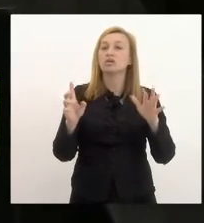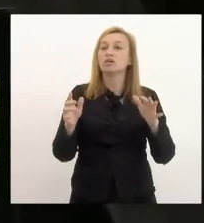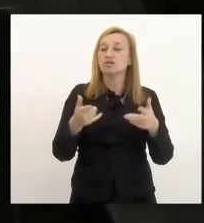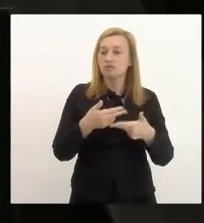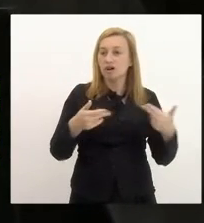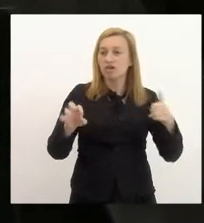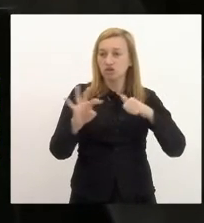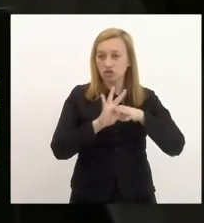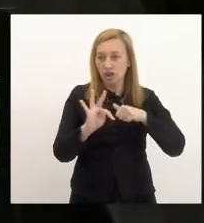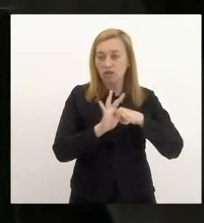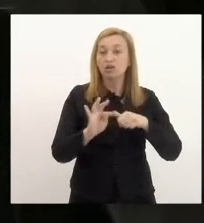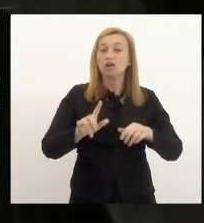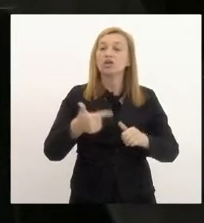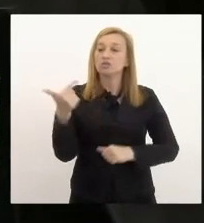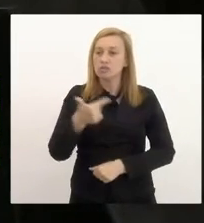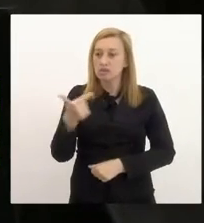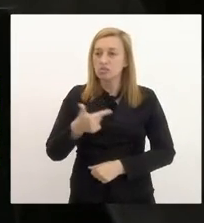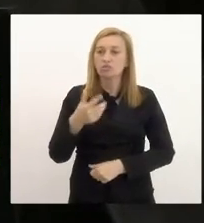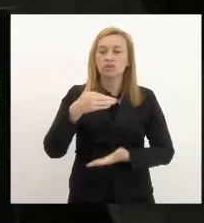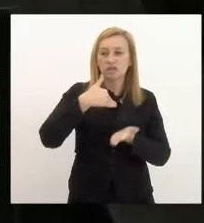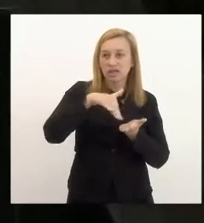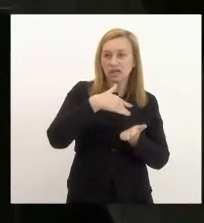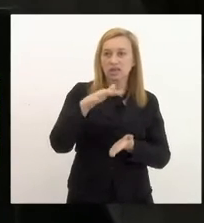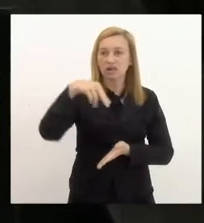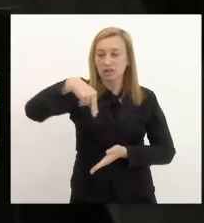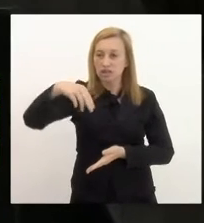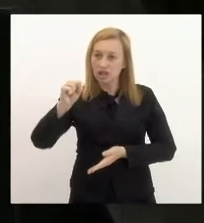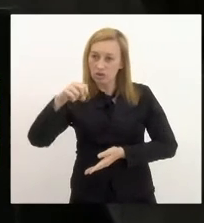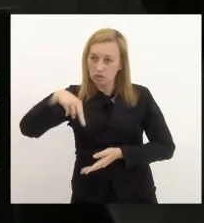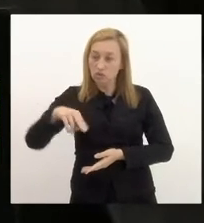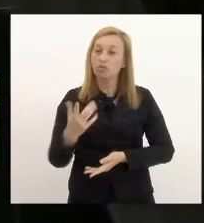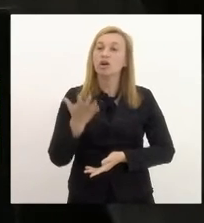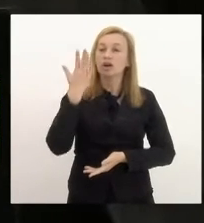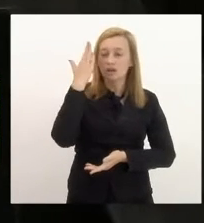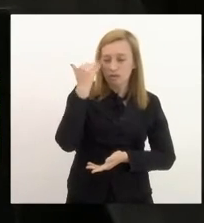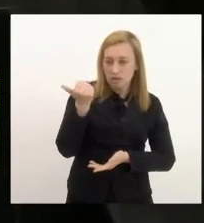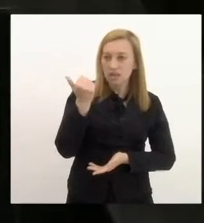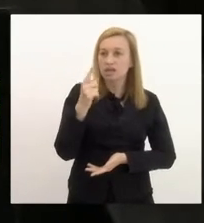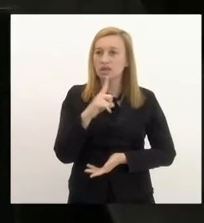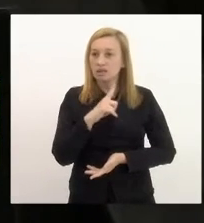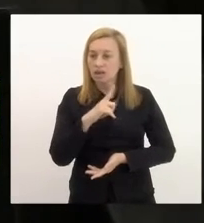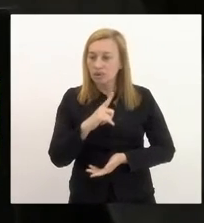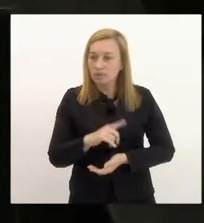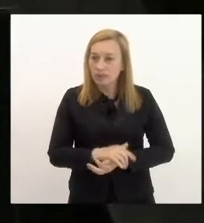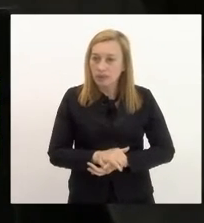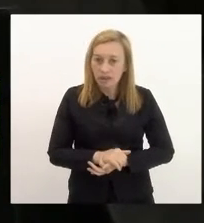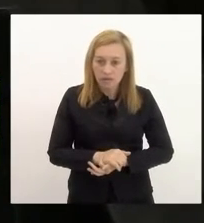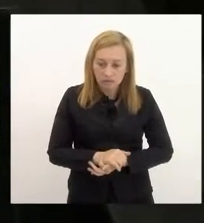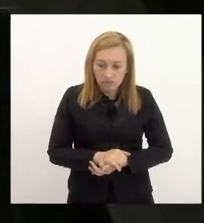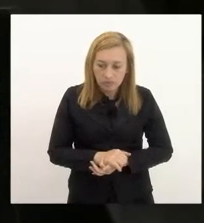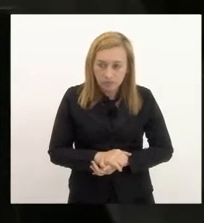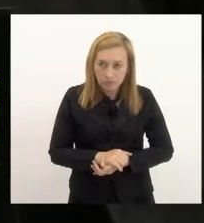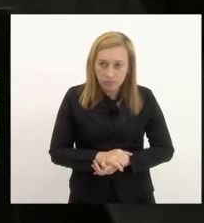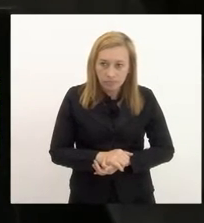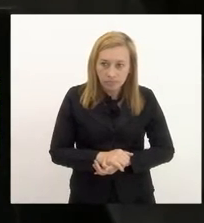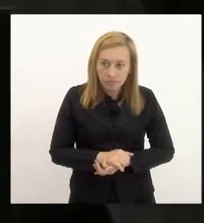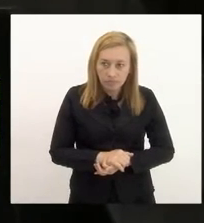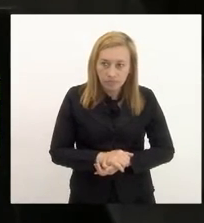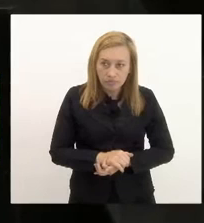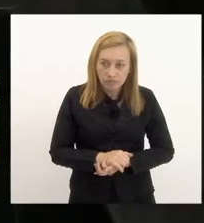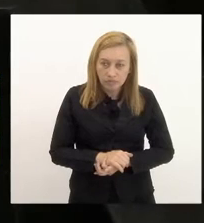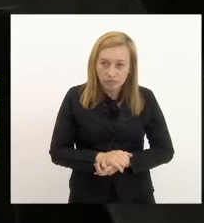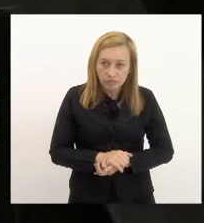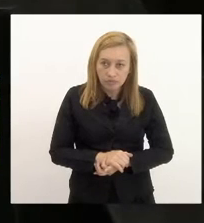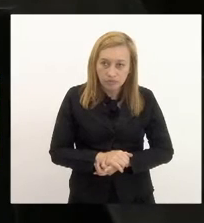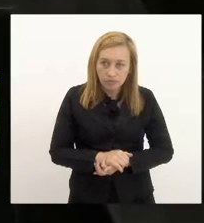técnicos e o segundo aspecto secretário Nelson Rocha eu sei que tem havido sem que tenha havido discussão das